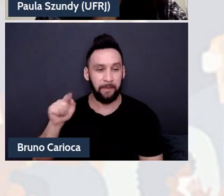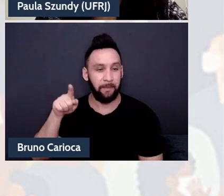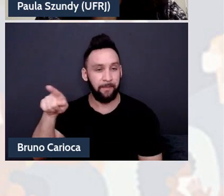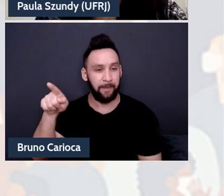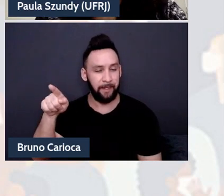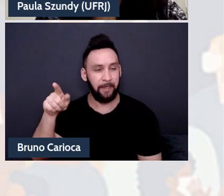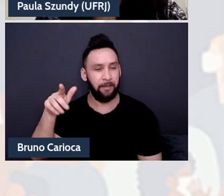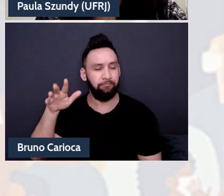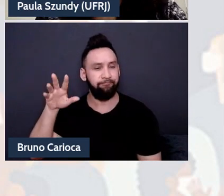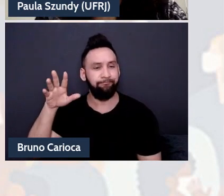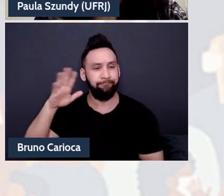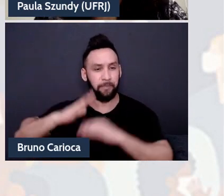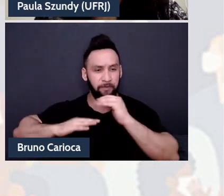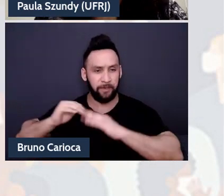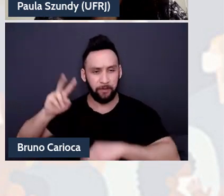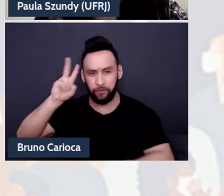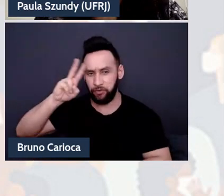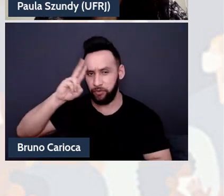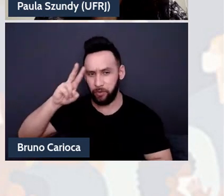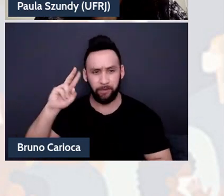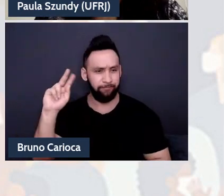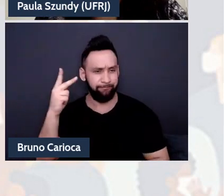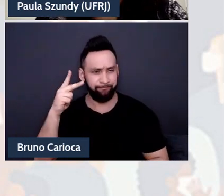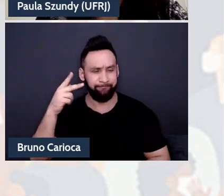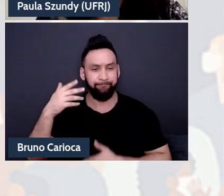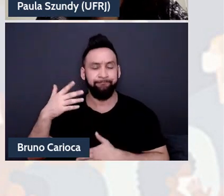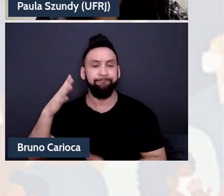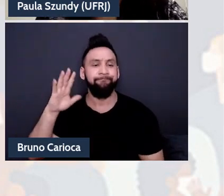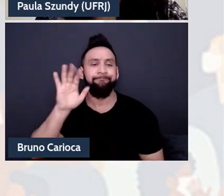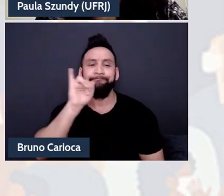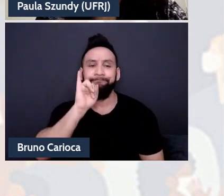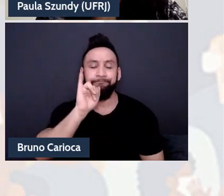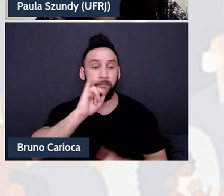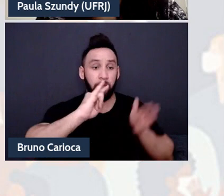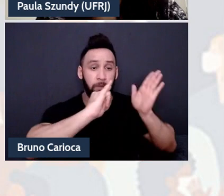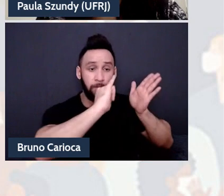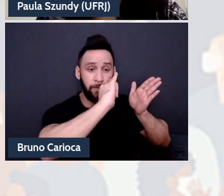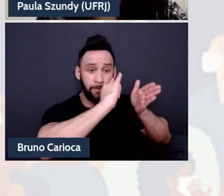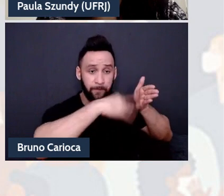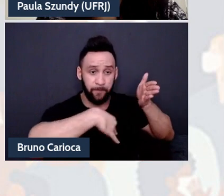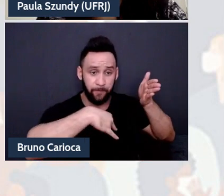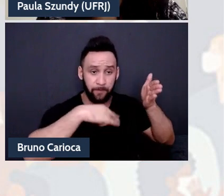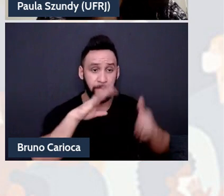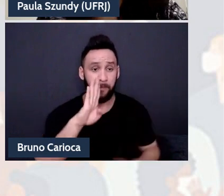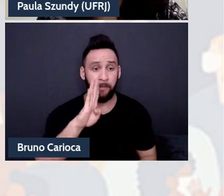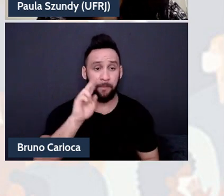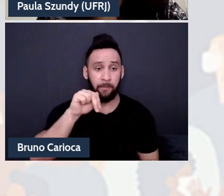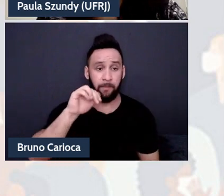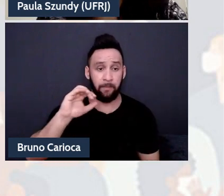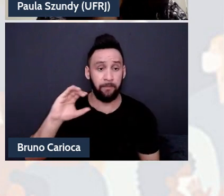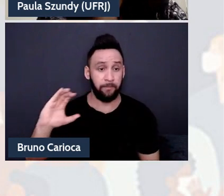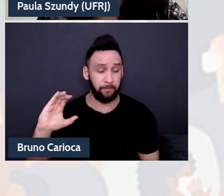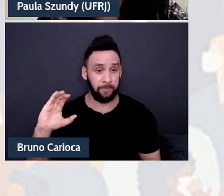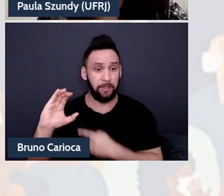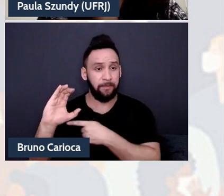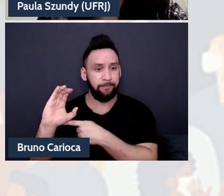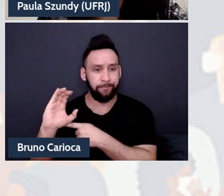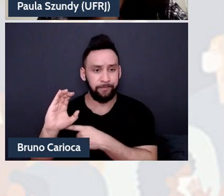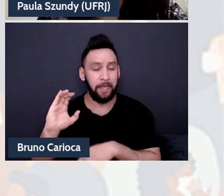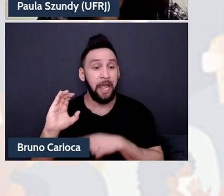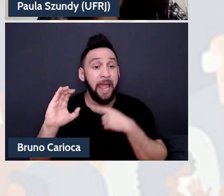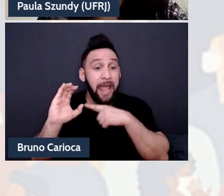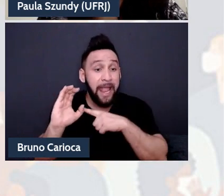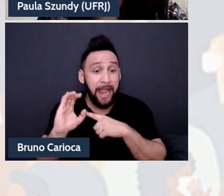né, eles são, eles têm desvelado a vocação de formar contingentes de mão de obra para o mercado